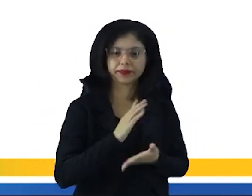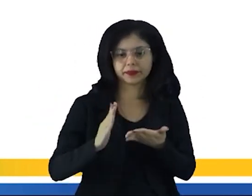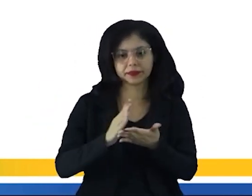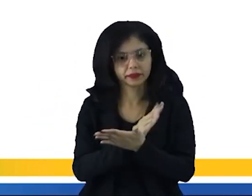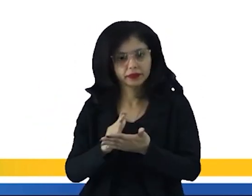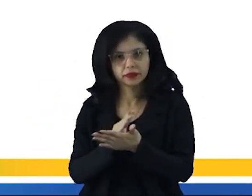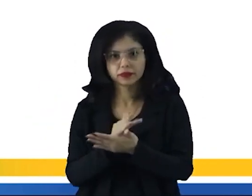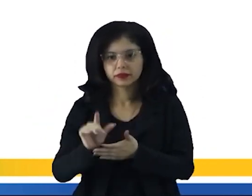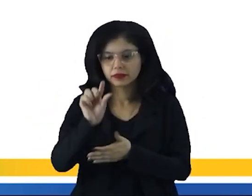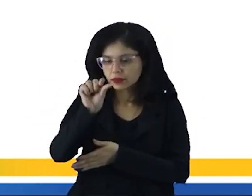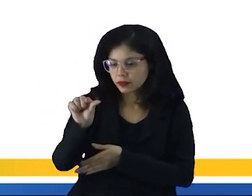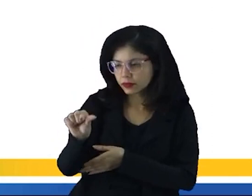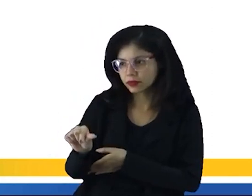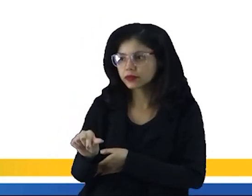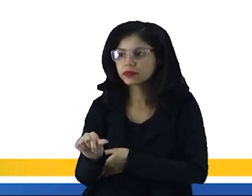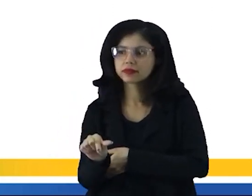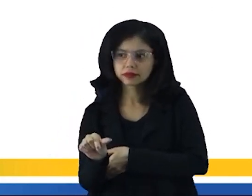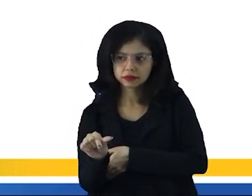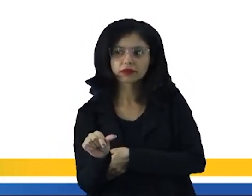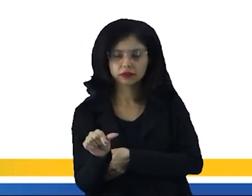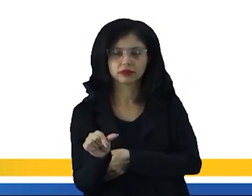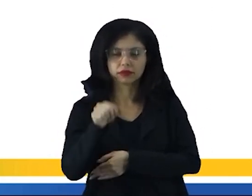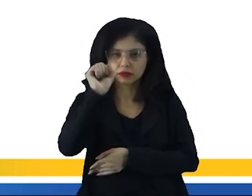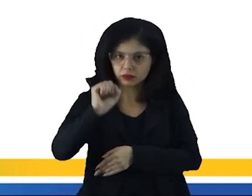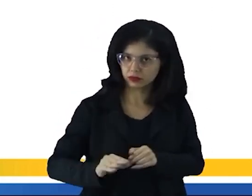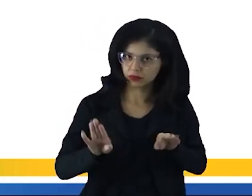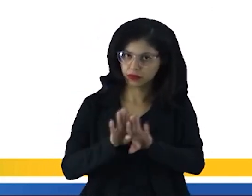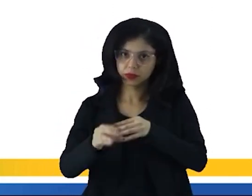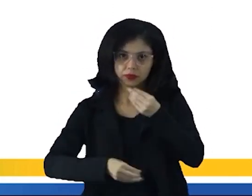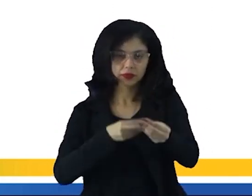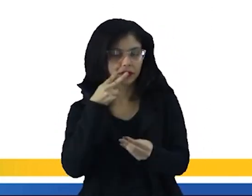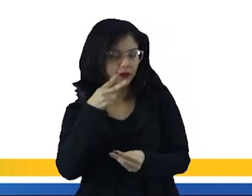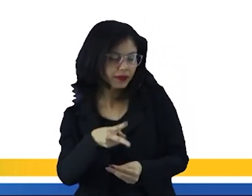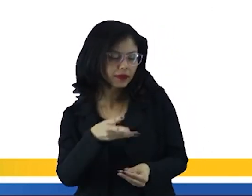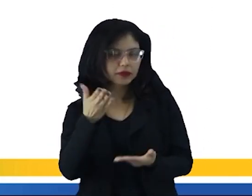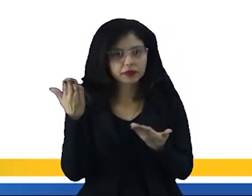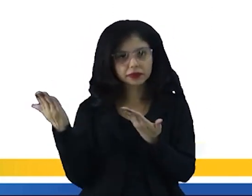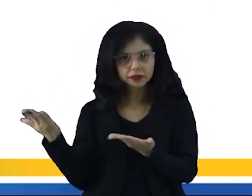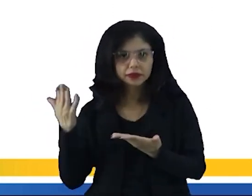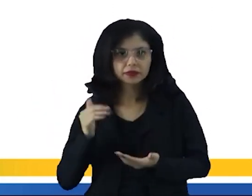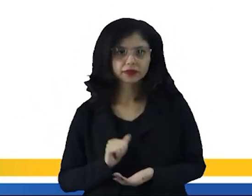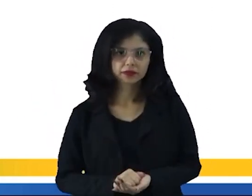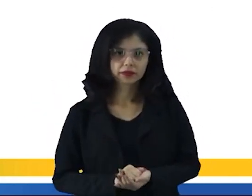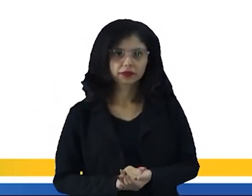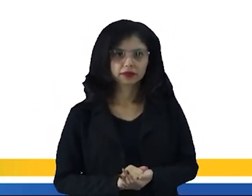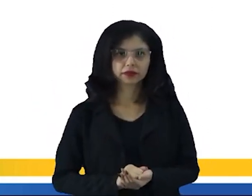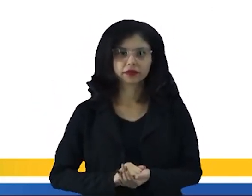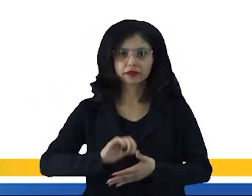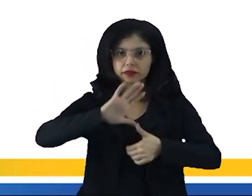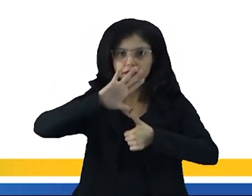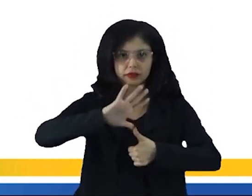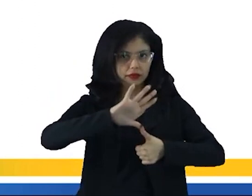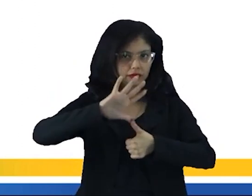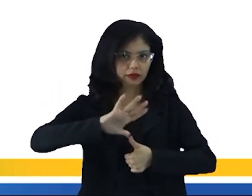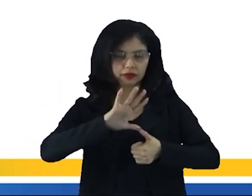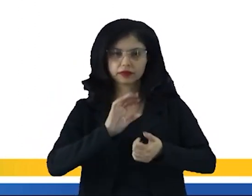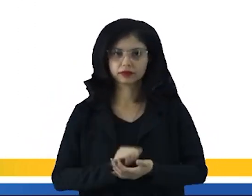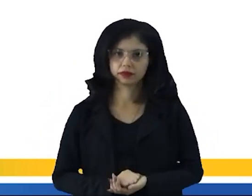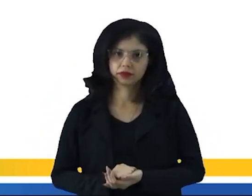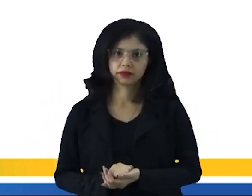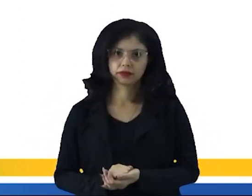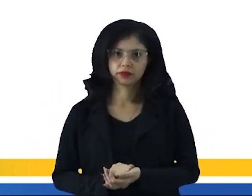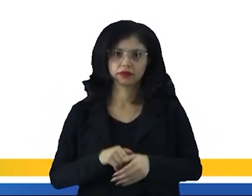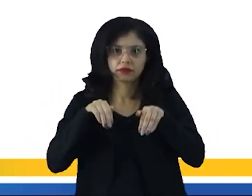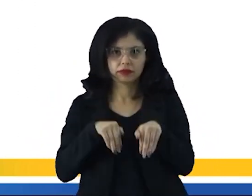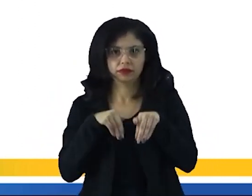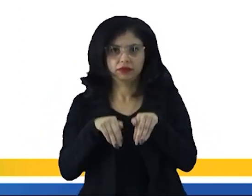algumas faixas aí na latitude sul, como nós estamos vendo aí, América do Sul, tem um pouco aí também na